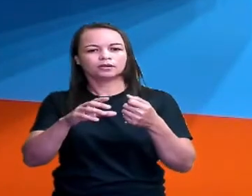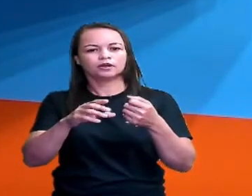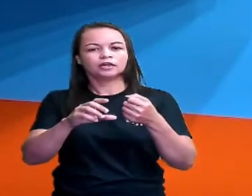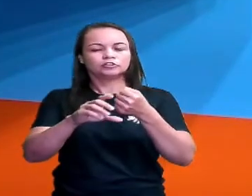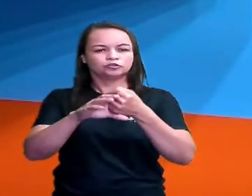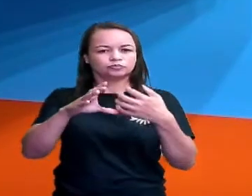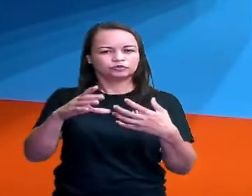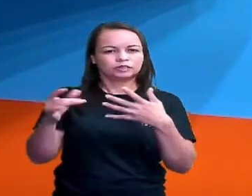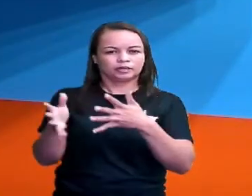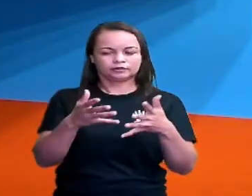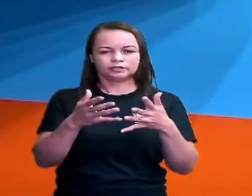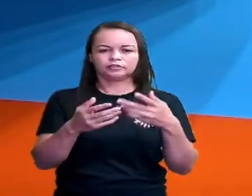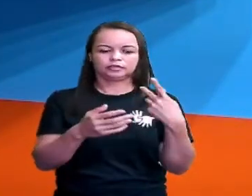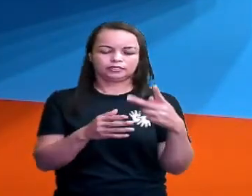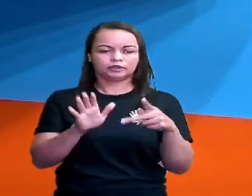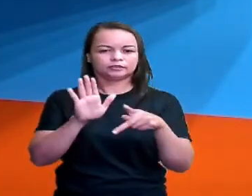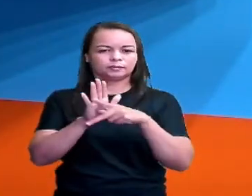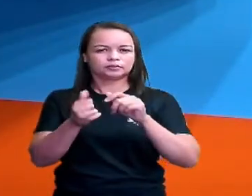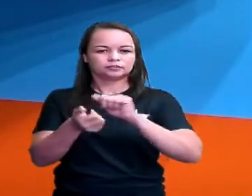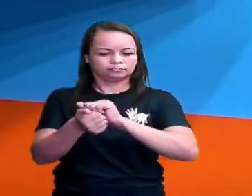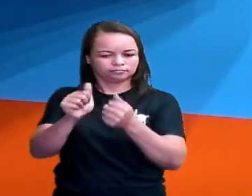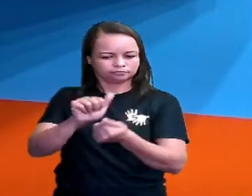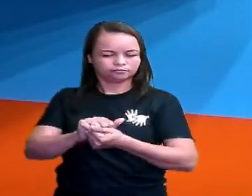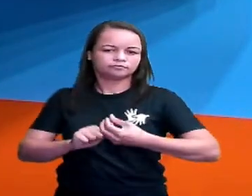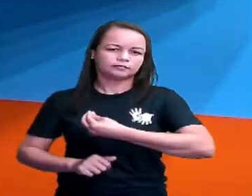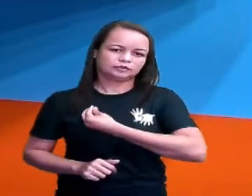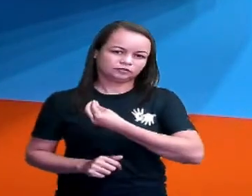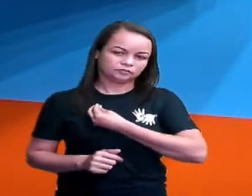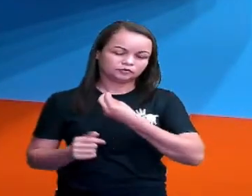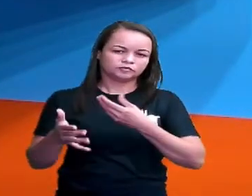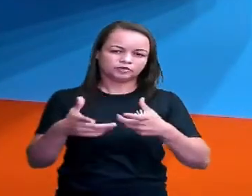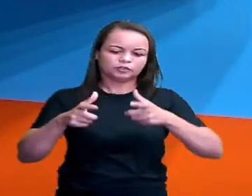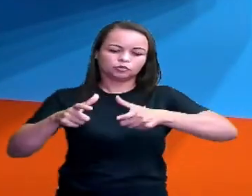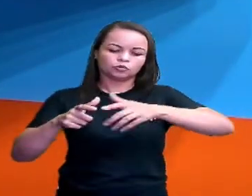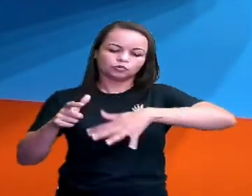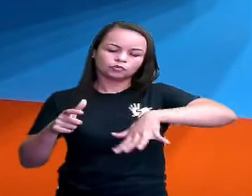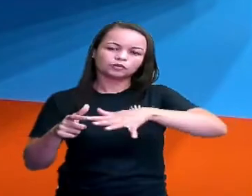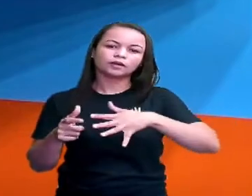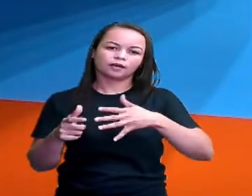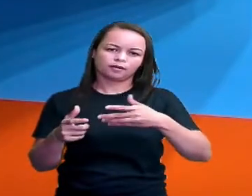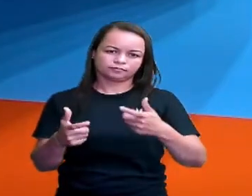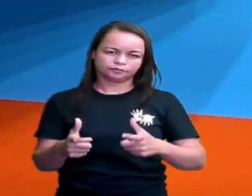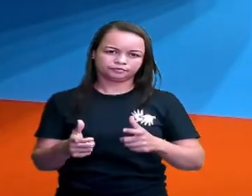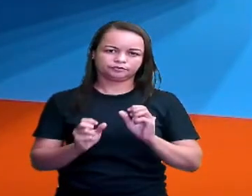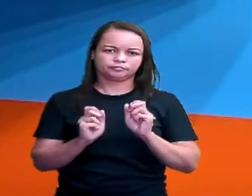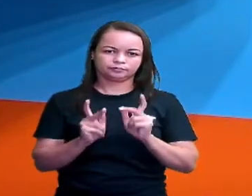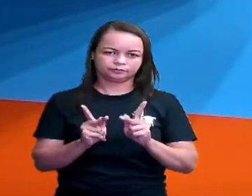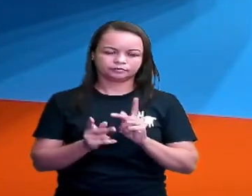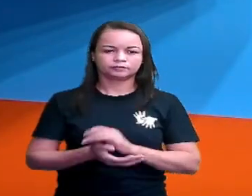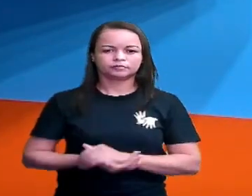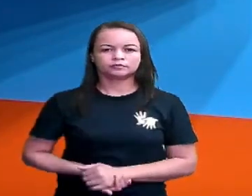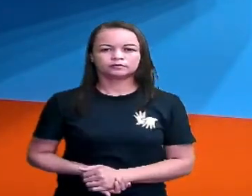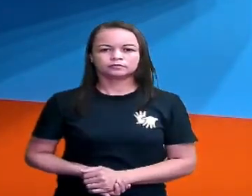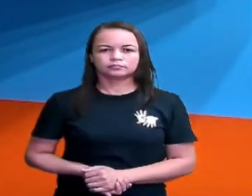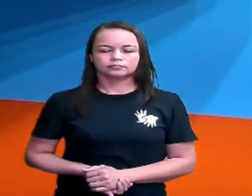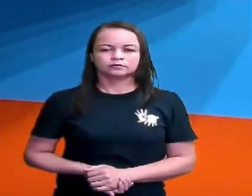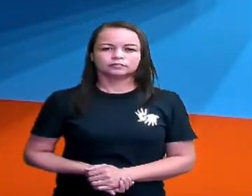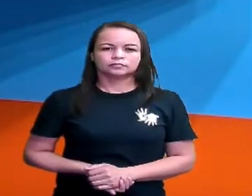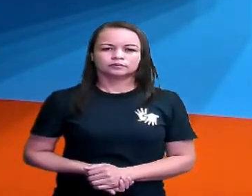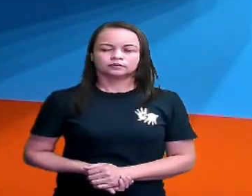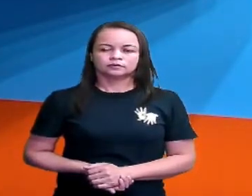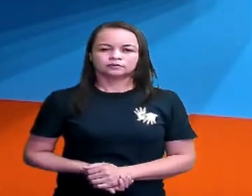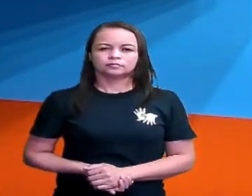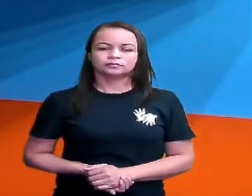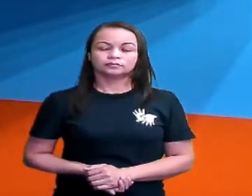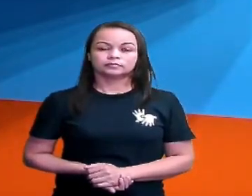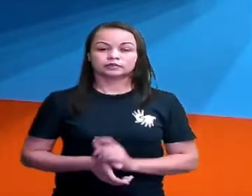dessa planta aí para que ela consiga se adaptar e sobreviver, ter sucesso no ambiente que ela habita, tá ok? Após terem